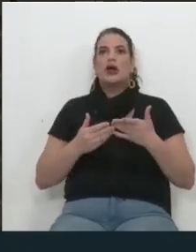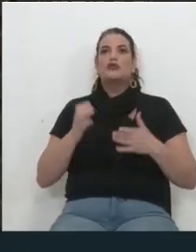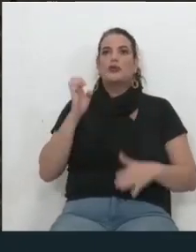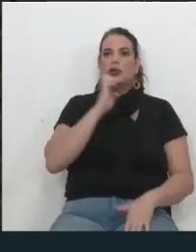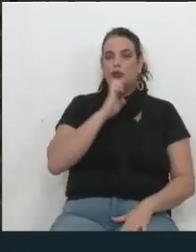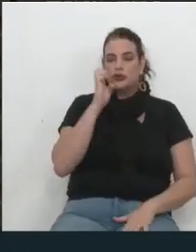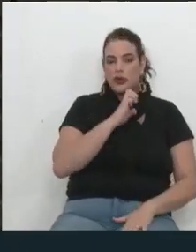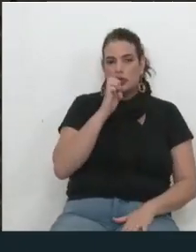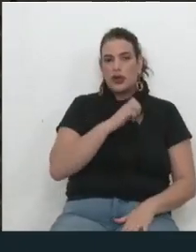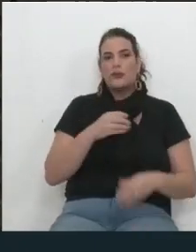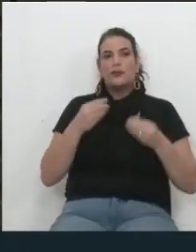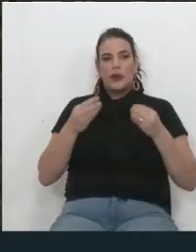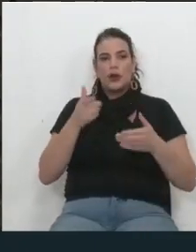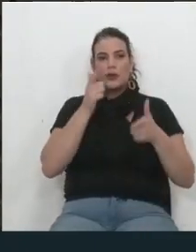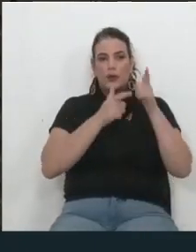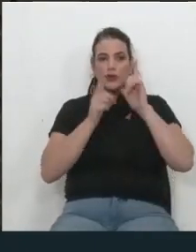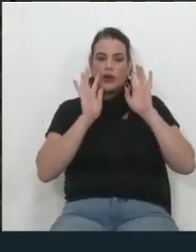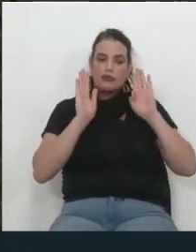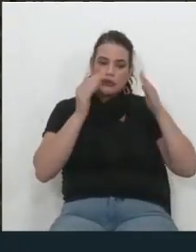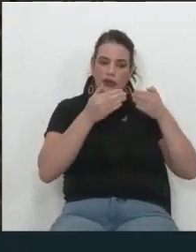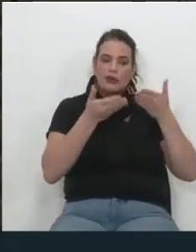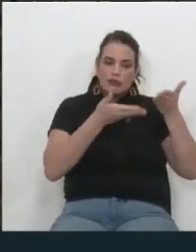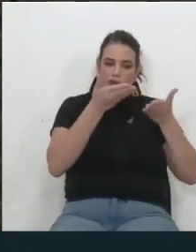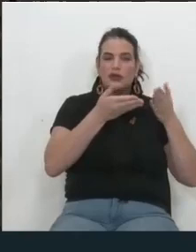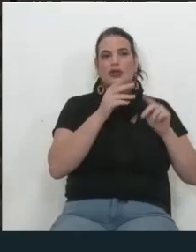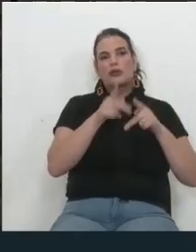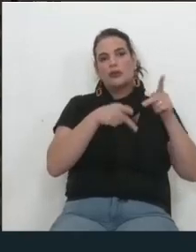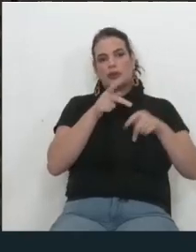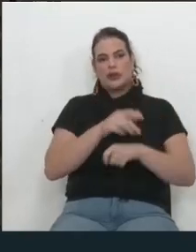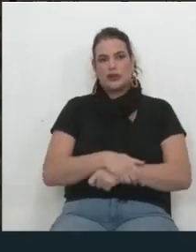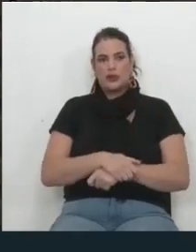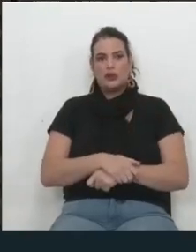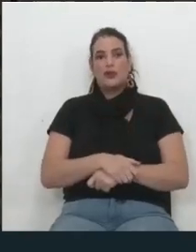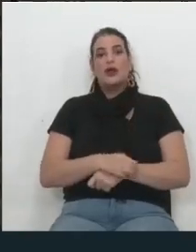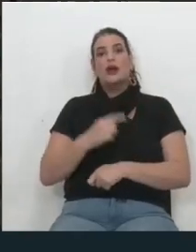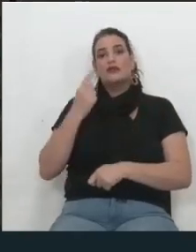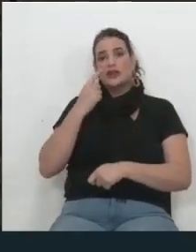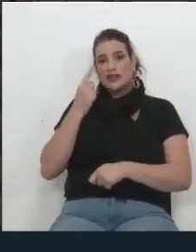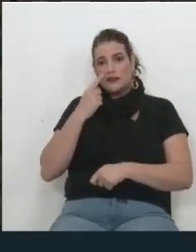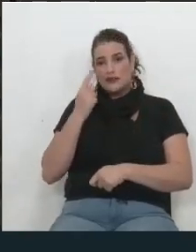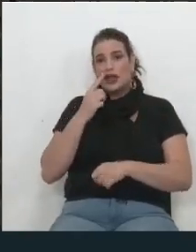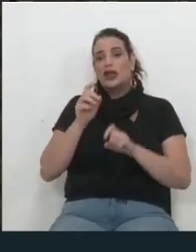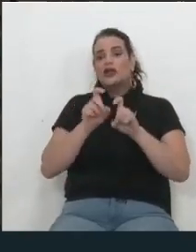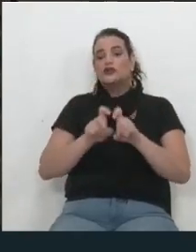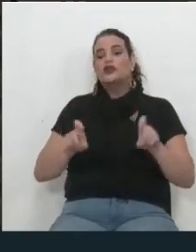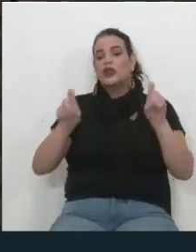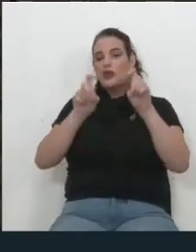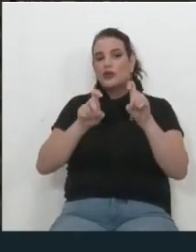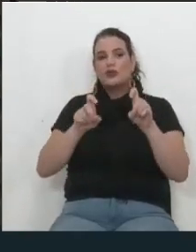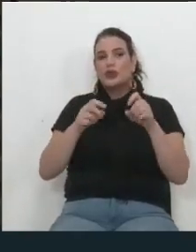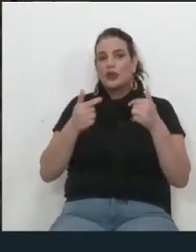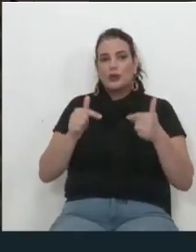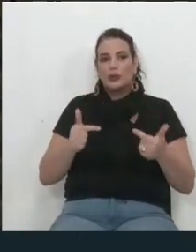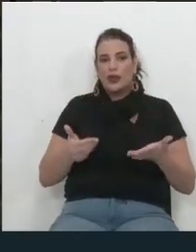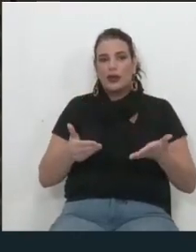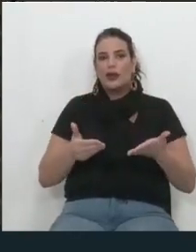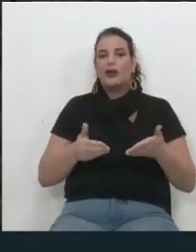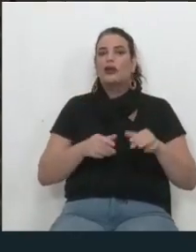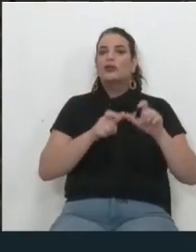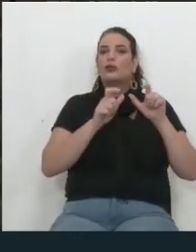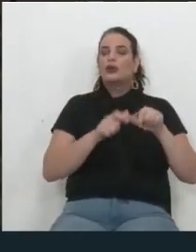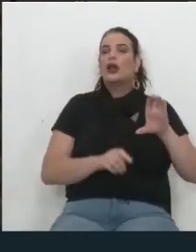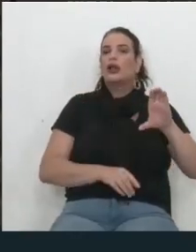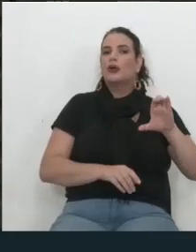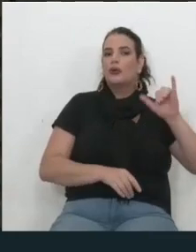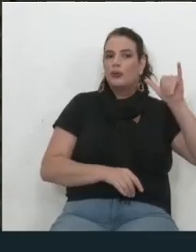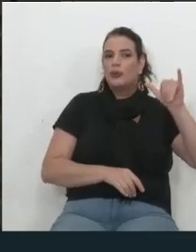emergencial, para atender a população. Vocês verificam, uma profissional de ginecologia não dispor na UBS do Jardim